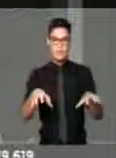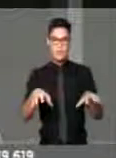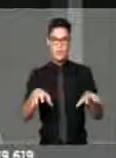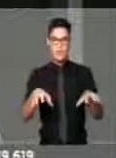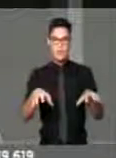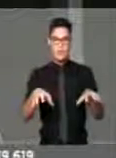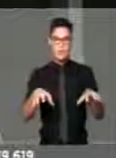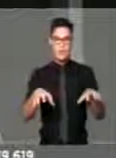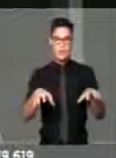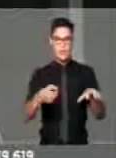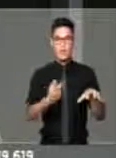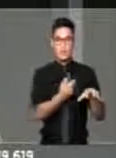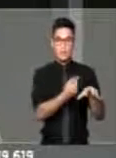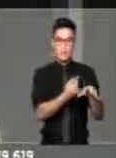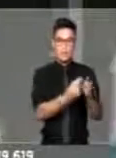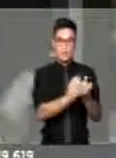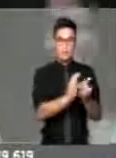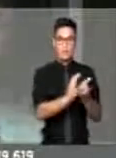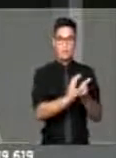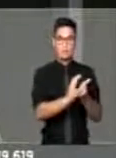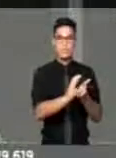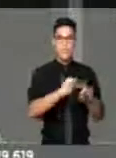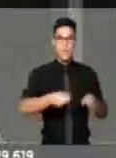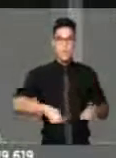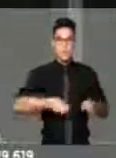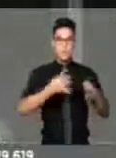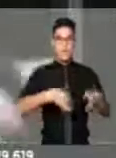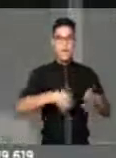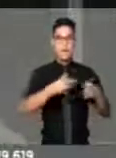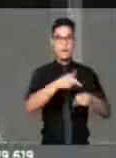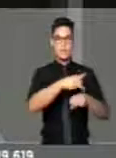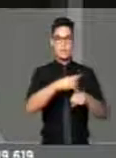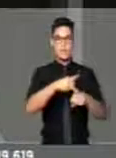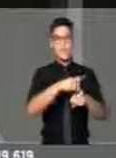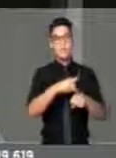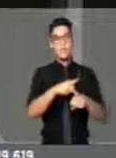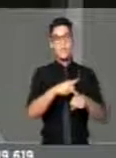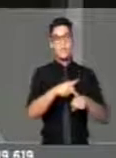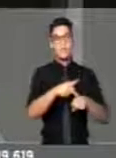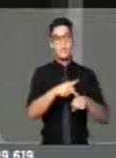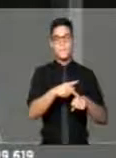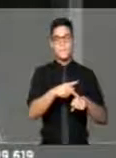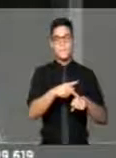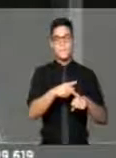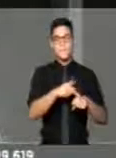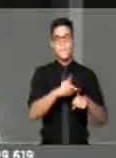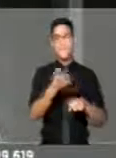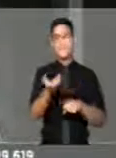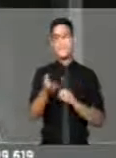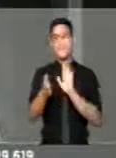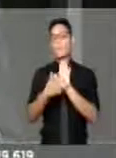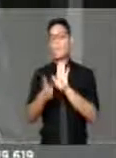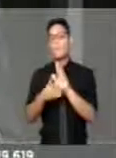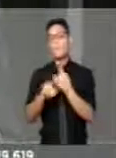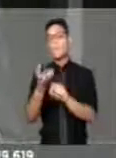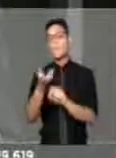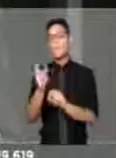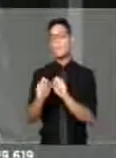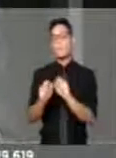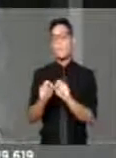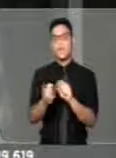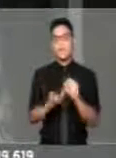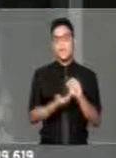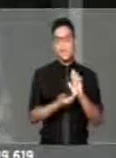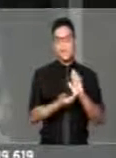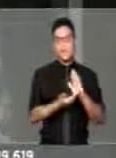fato é, o que se busca com a votação dessa matéria é retirar, deputada